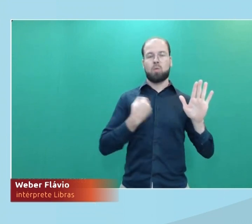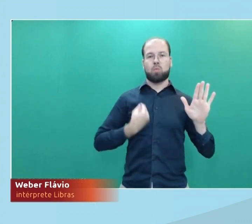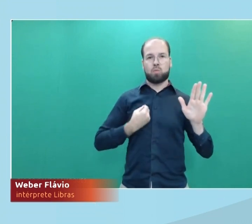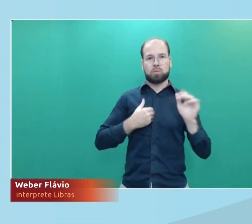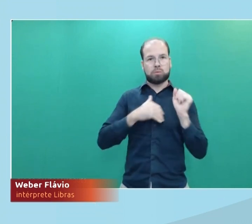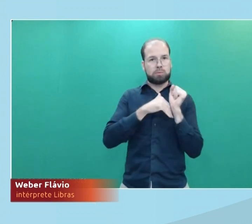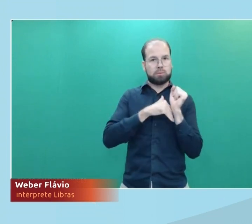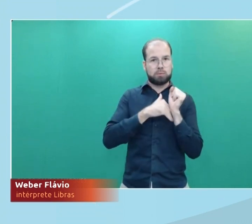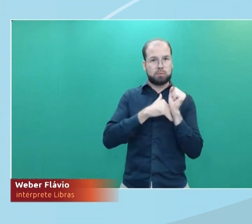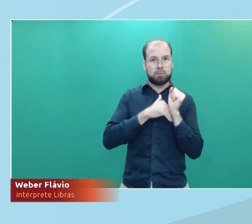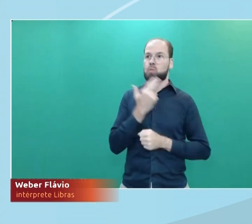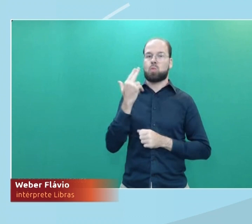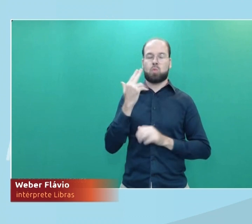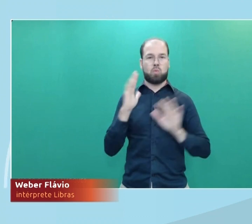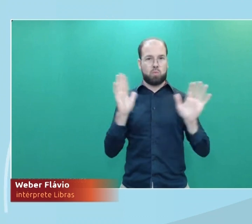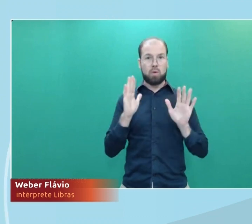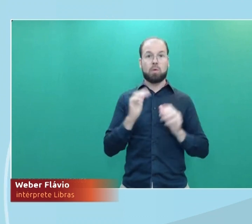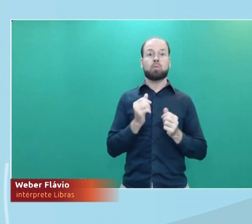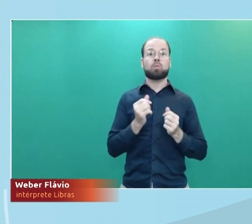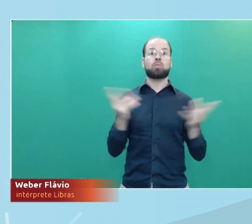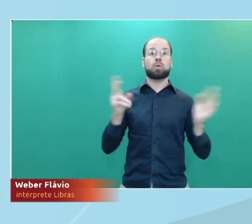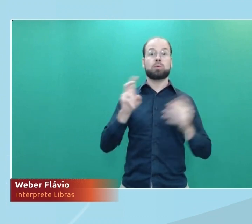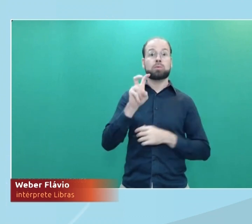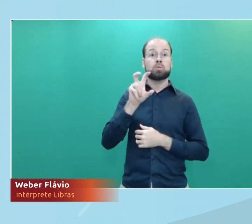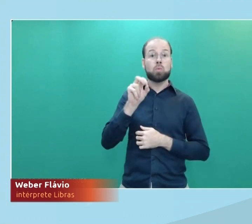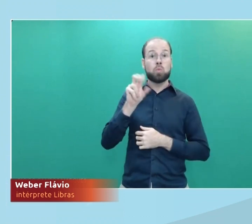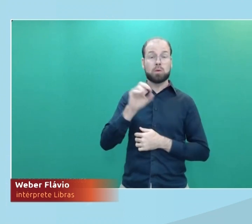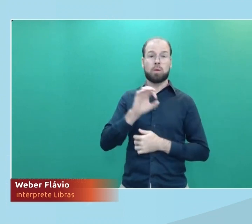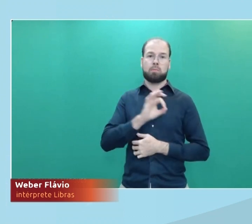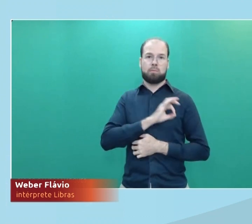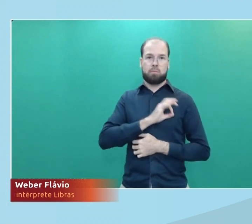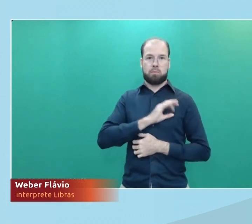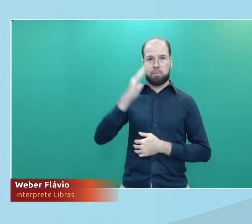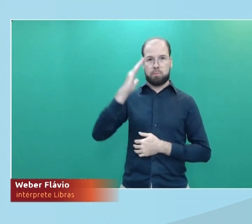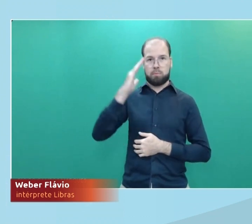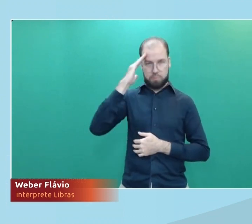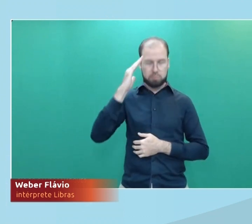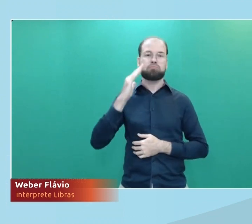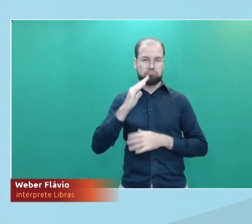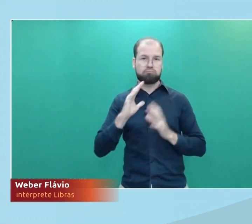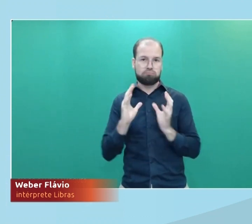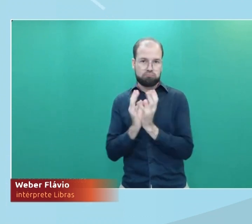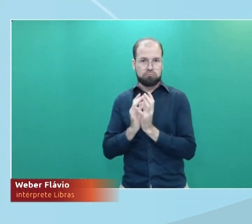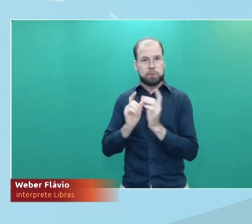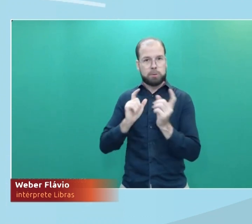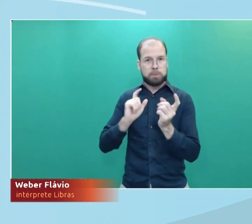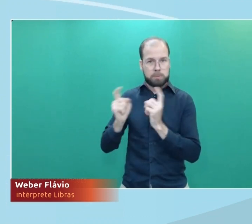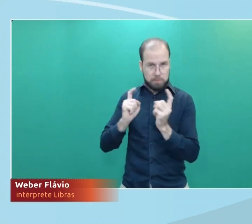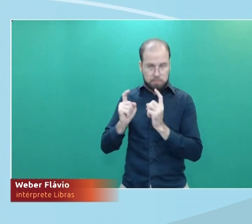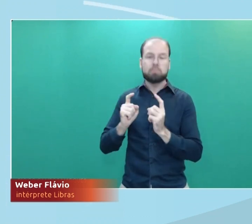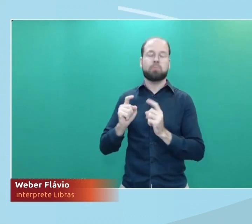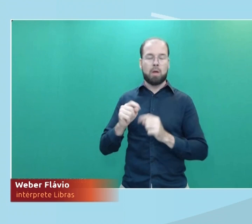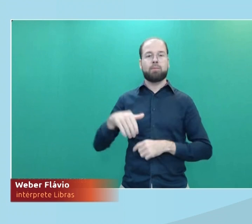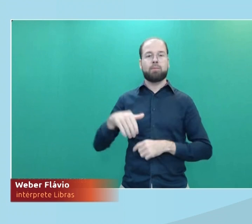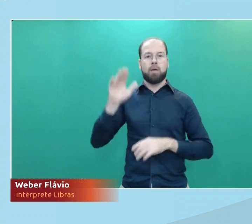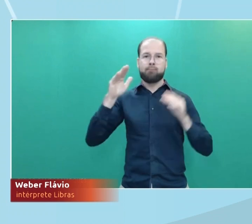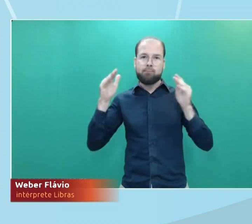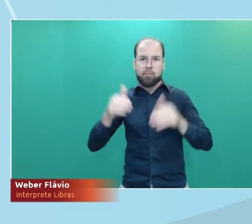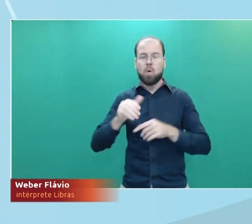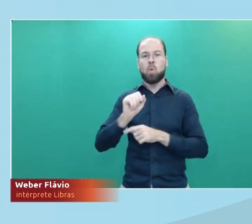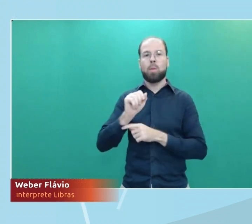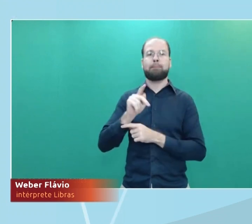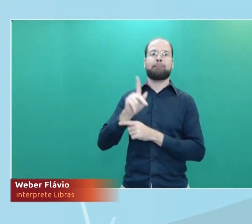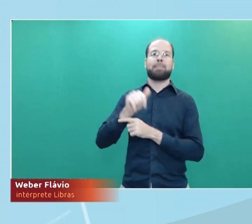por uma equipe de 50 policiais. Nos próximos dias, eles vão se dedicar exclusivamente em regime de plantão de